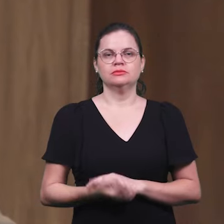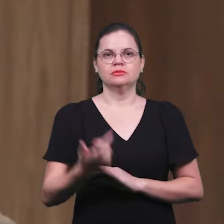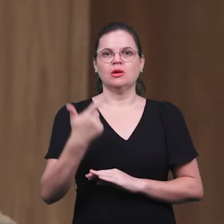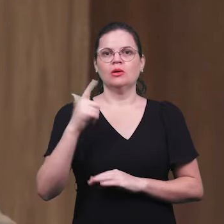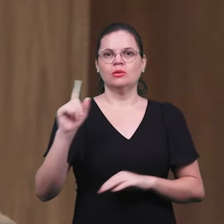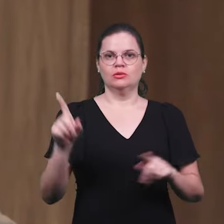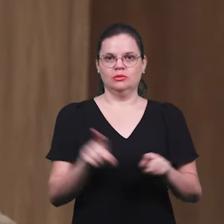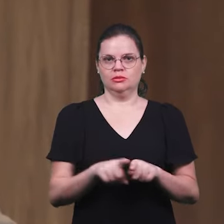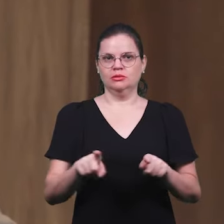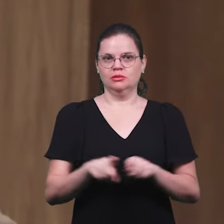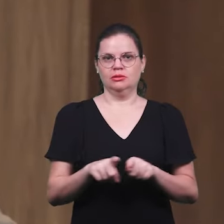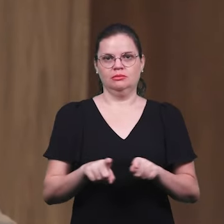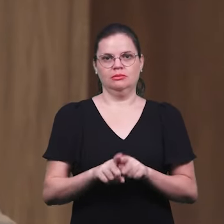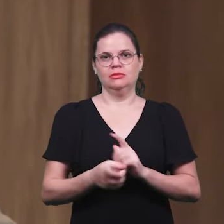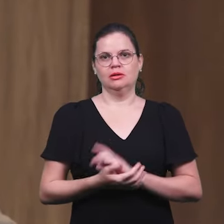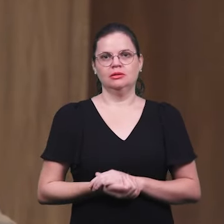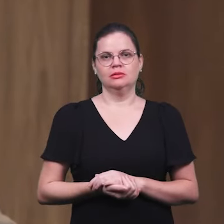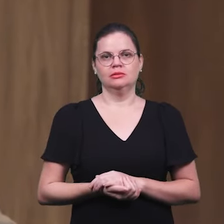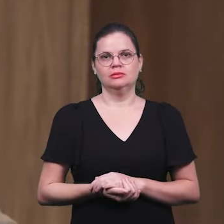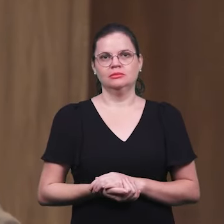perseguição também de mesma forma.